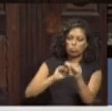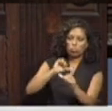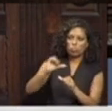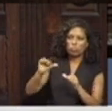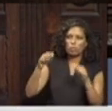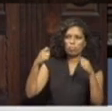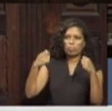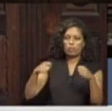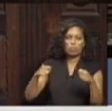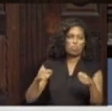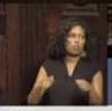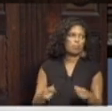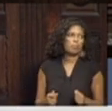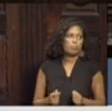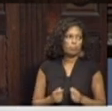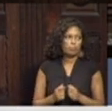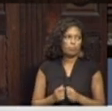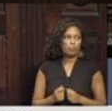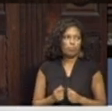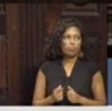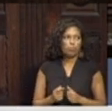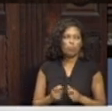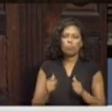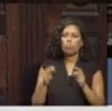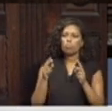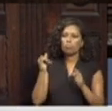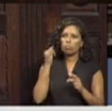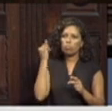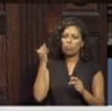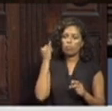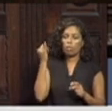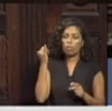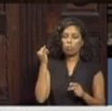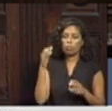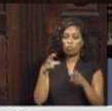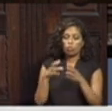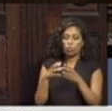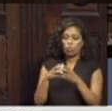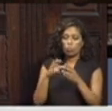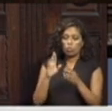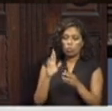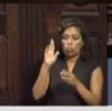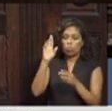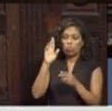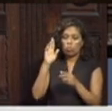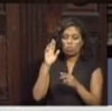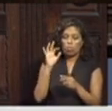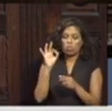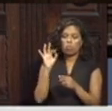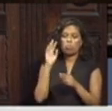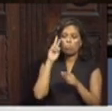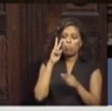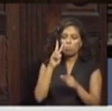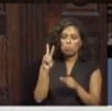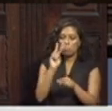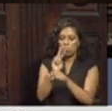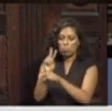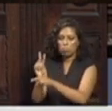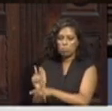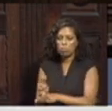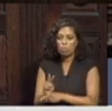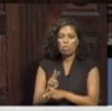for cortado pela raiz. Aqui e agora no Rio, o Brasil também, em breve, estará invadido, não por forças